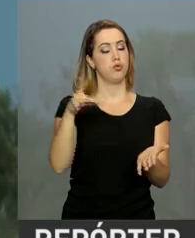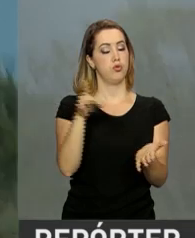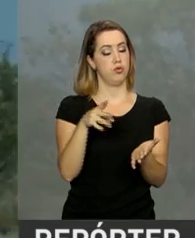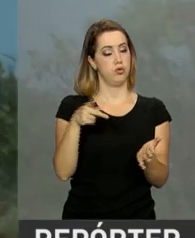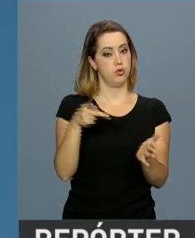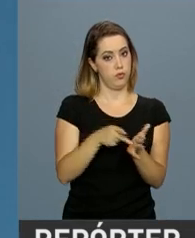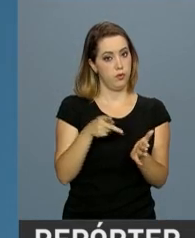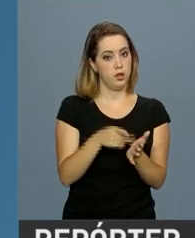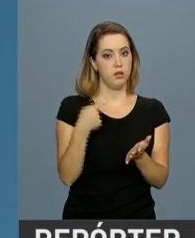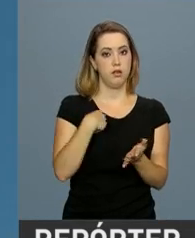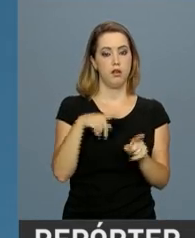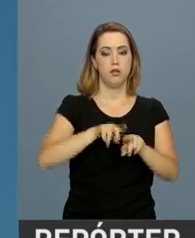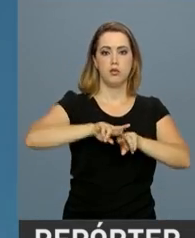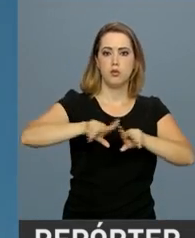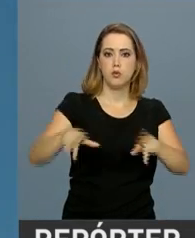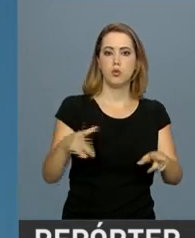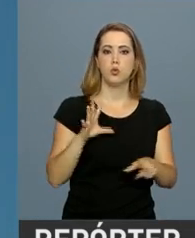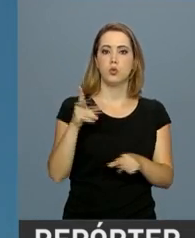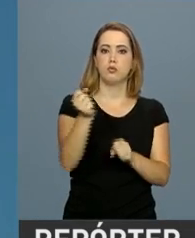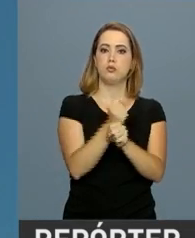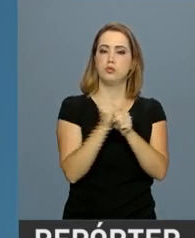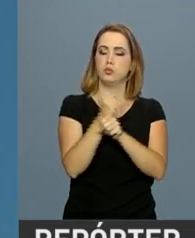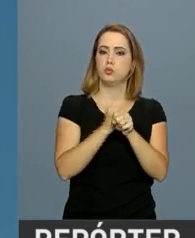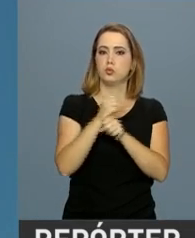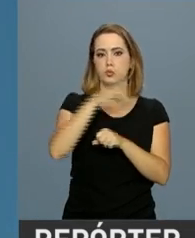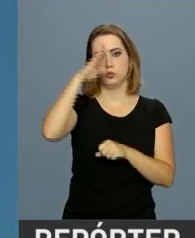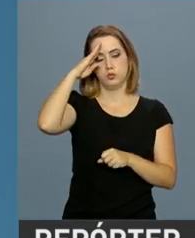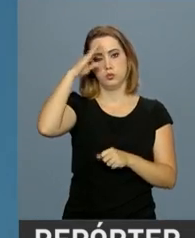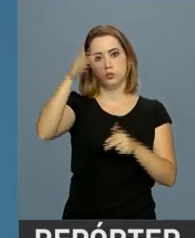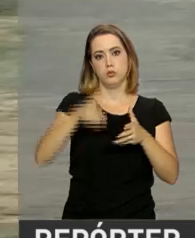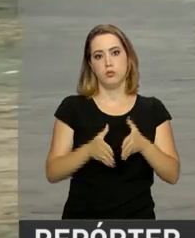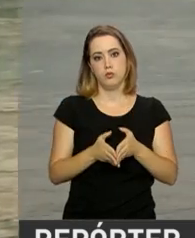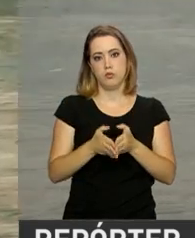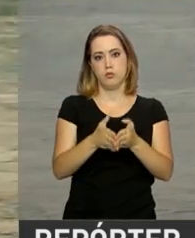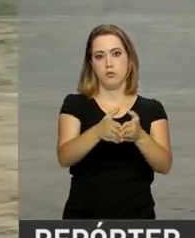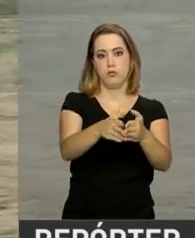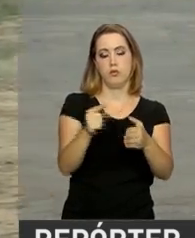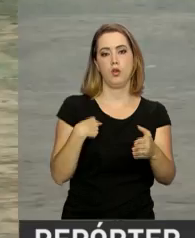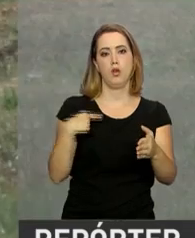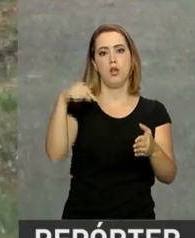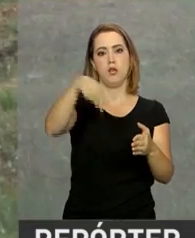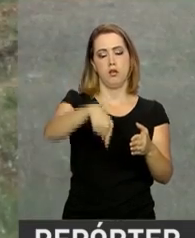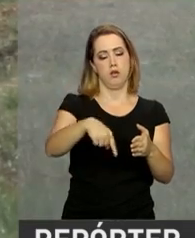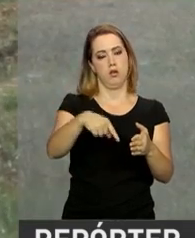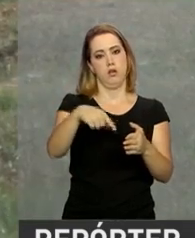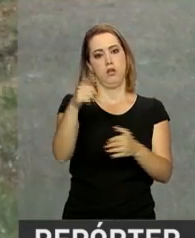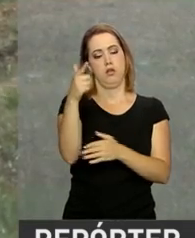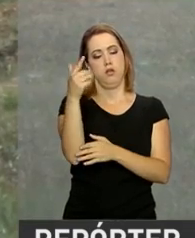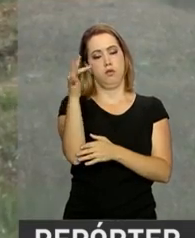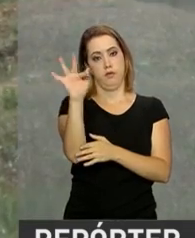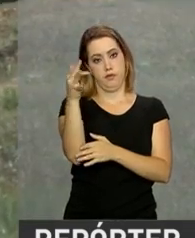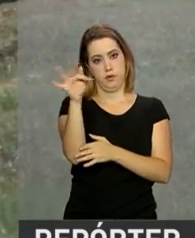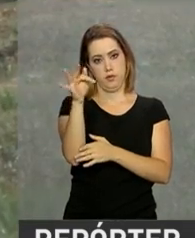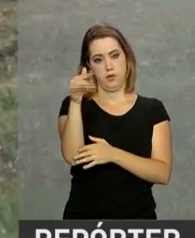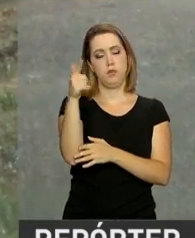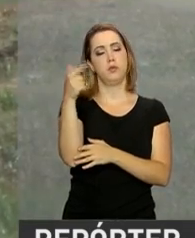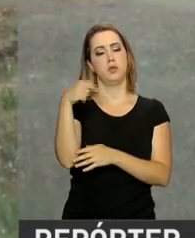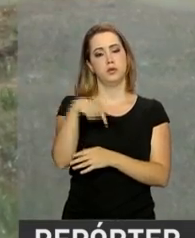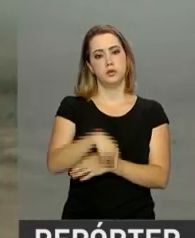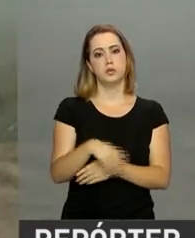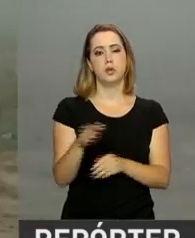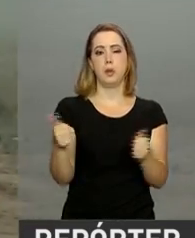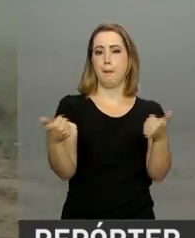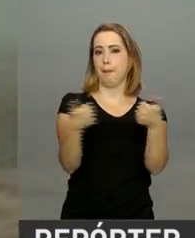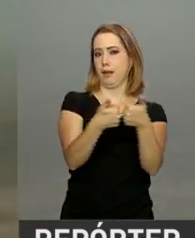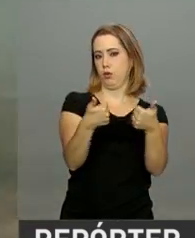calibres todo ano a Marinha do Brasil realiza operação Formosa no centro de instruções de Formosa a 100 Km de Brasília